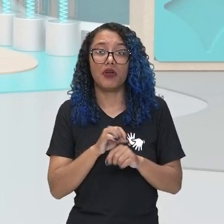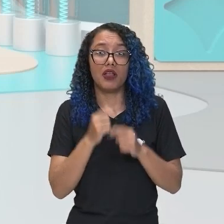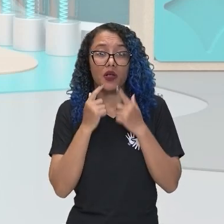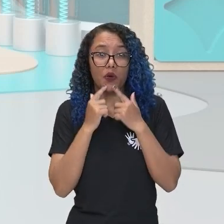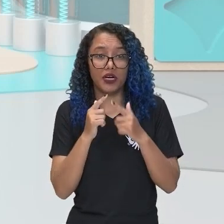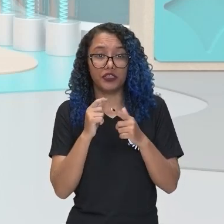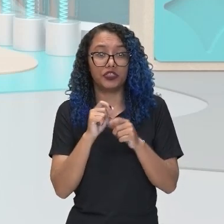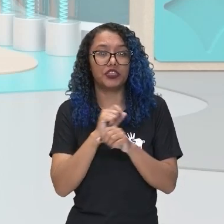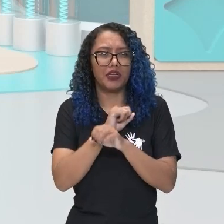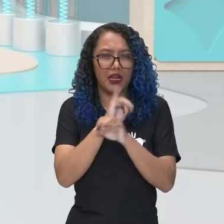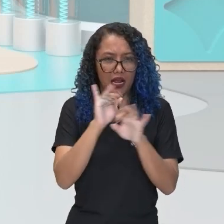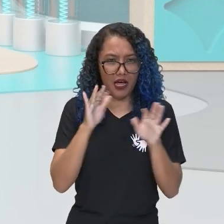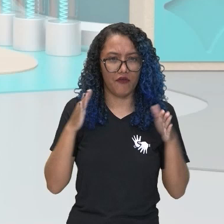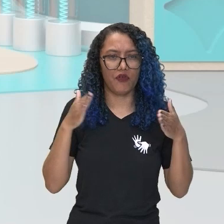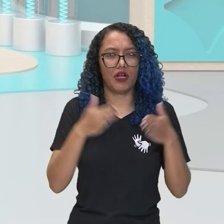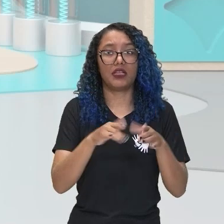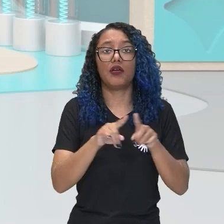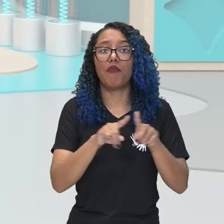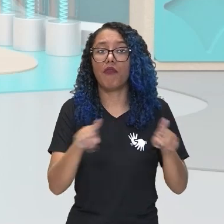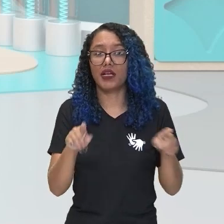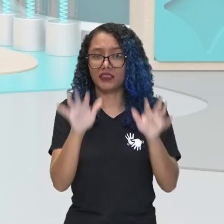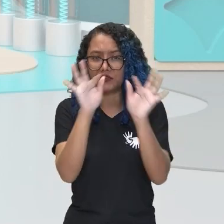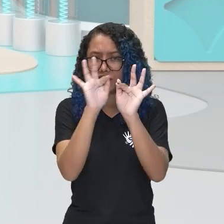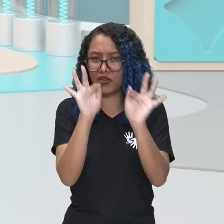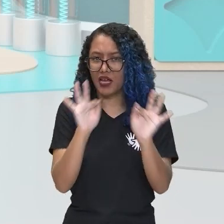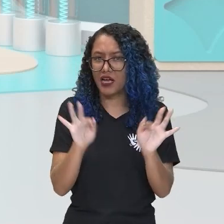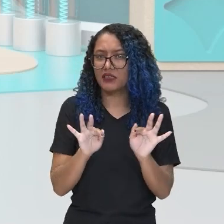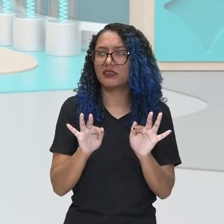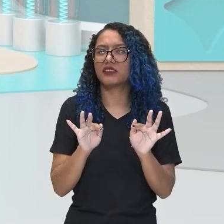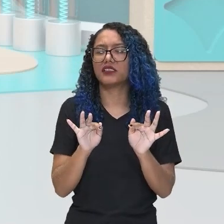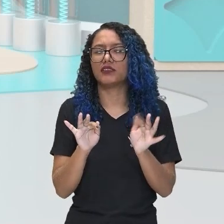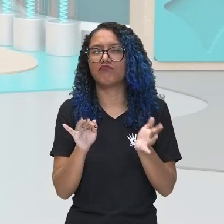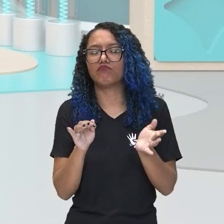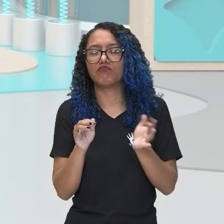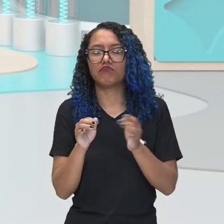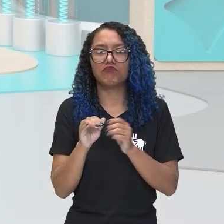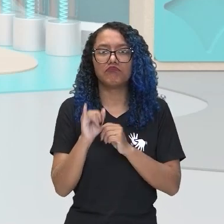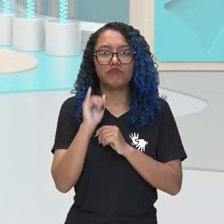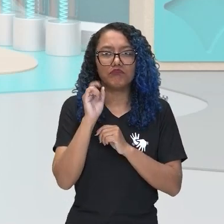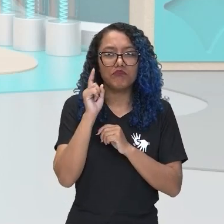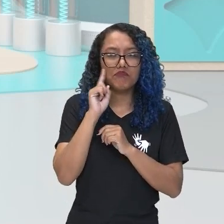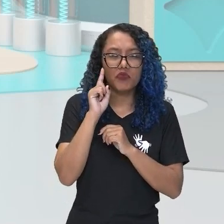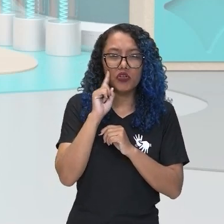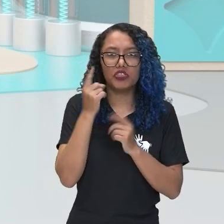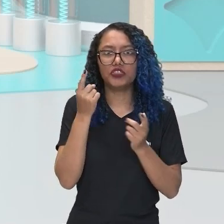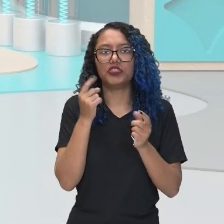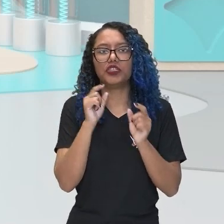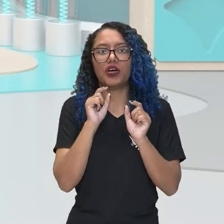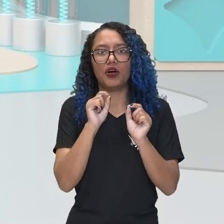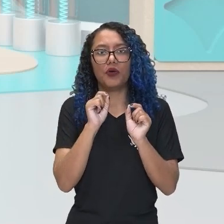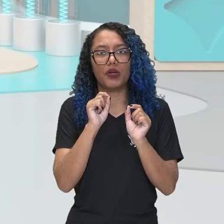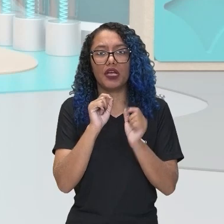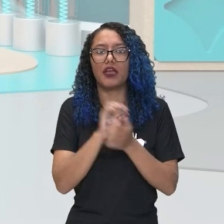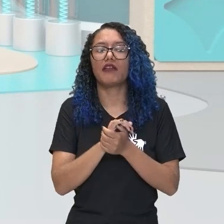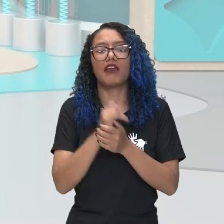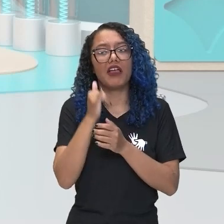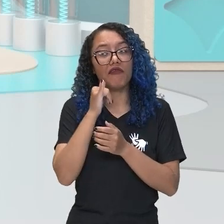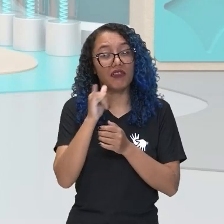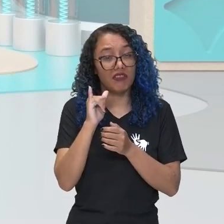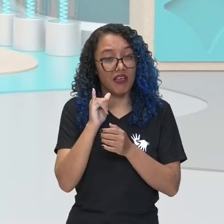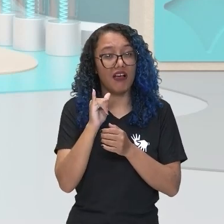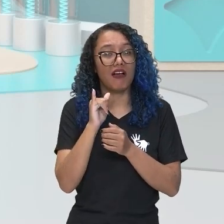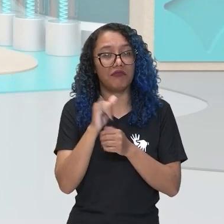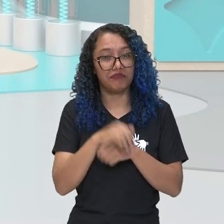vai evitar expressões populares. Né? E, ao mesmo tempo, linguagem coloquial também.